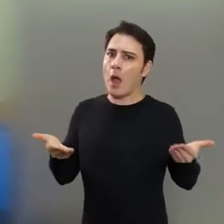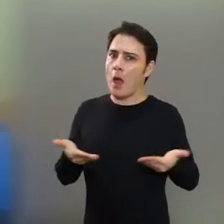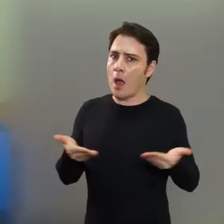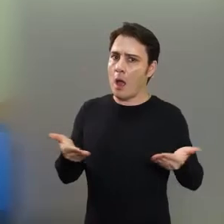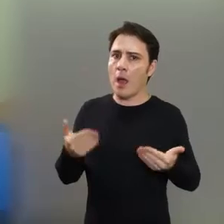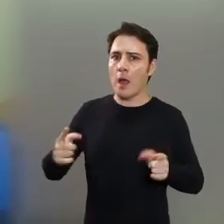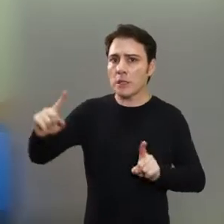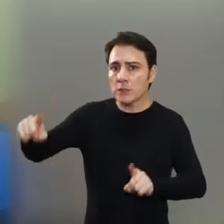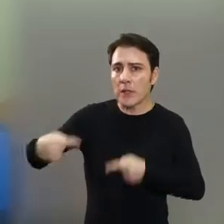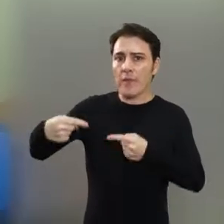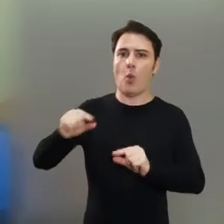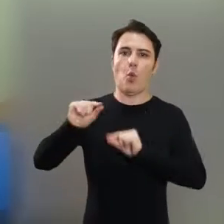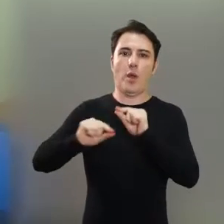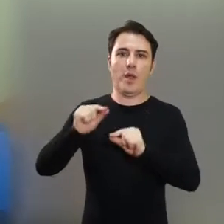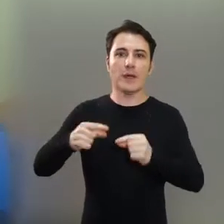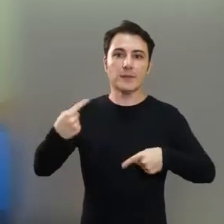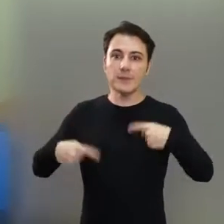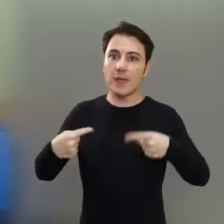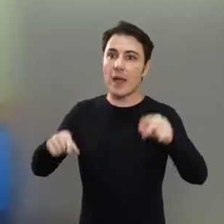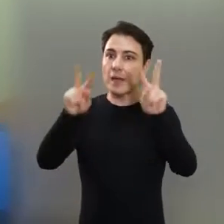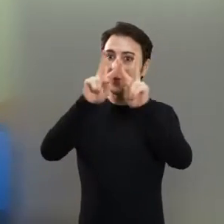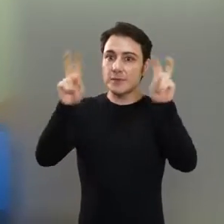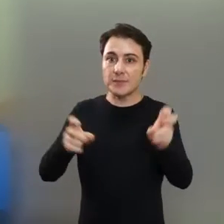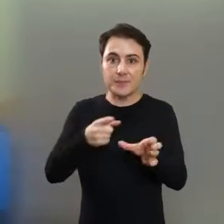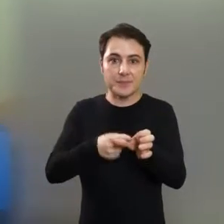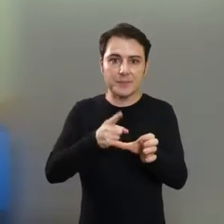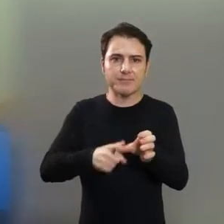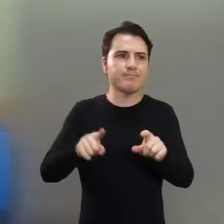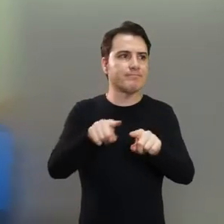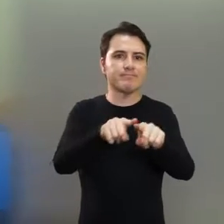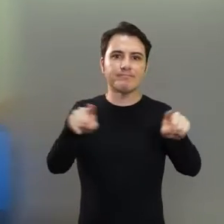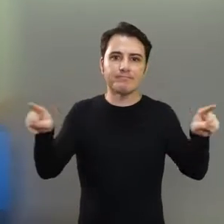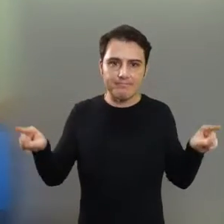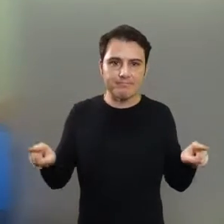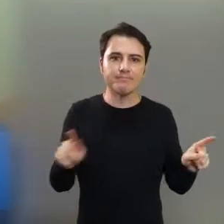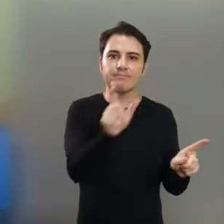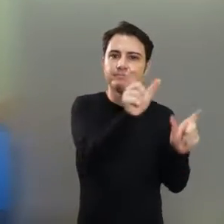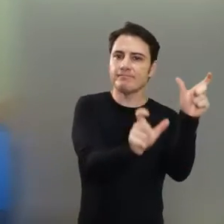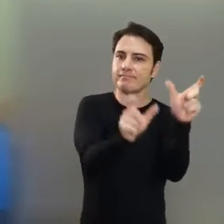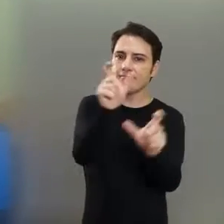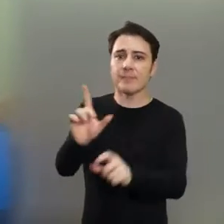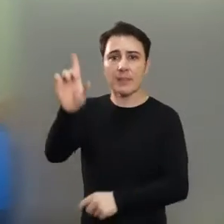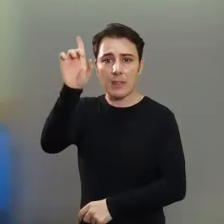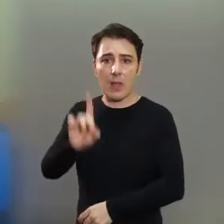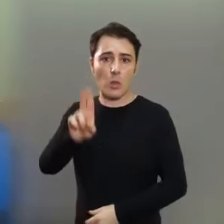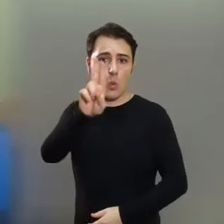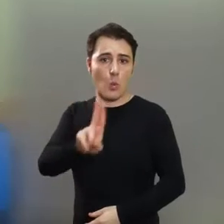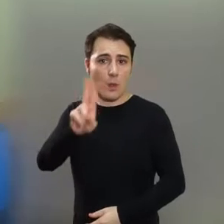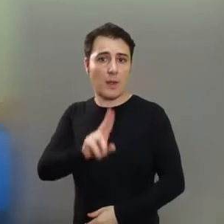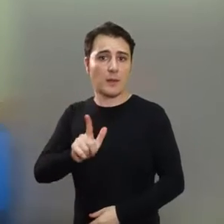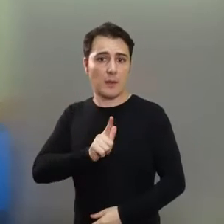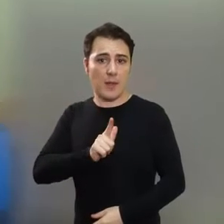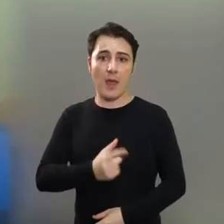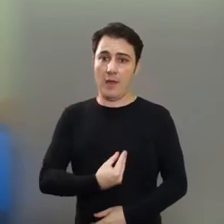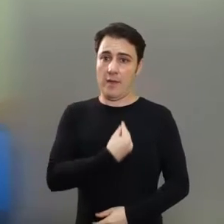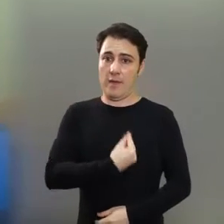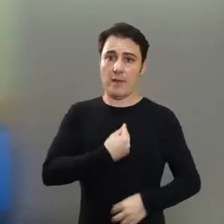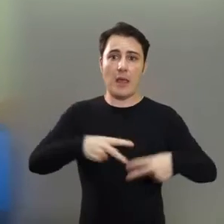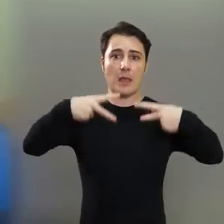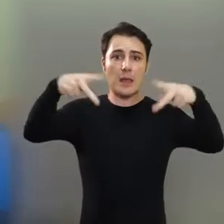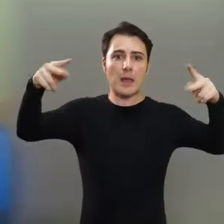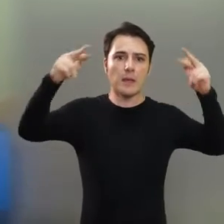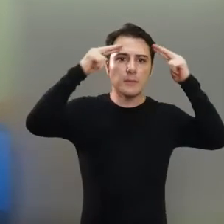porém a cidade pode ser a sua ida no sentido de romper com símbolos deletérios a vida neste